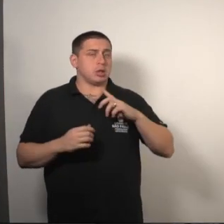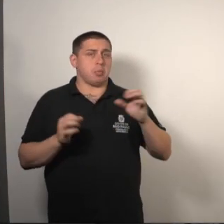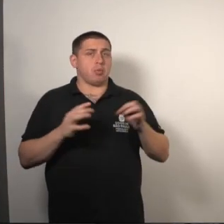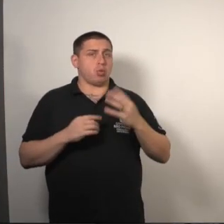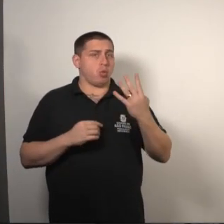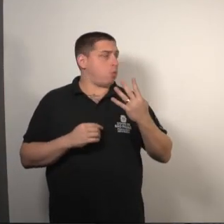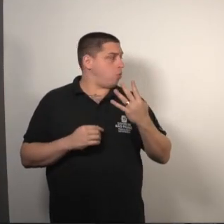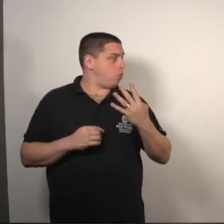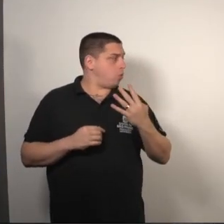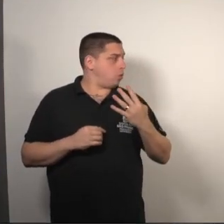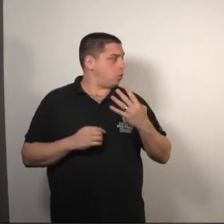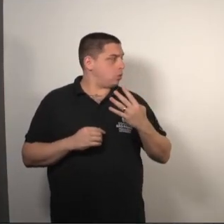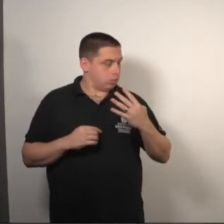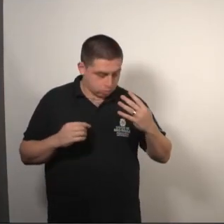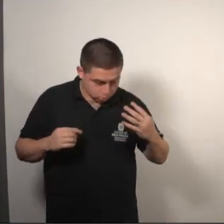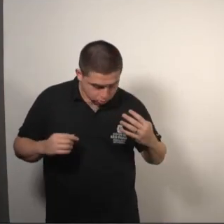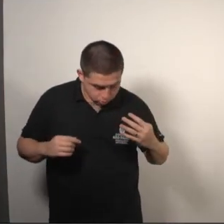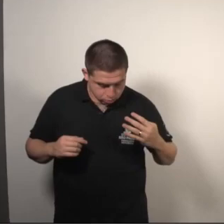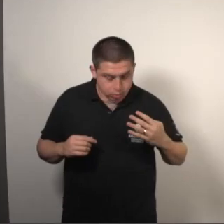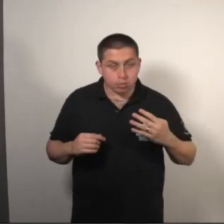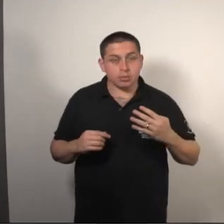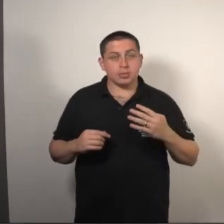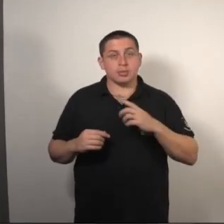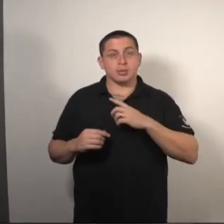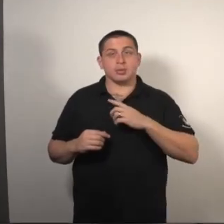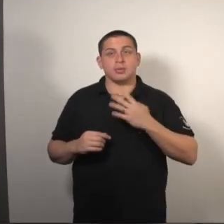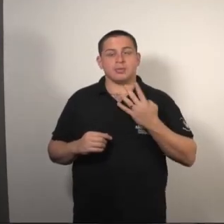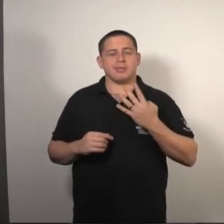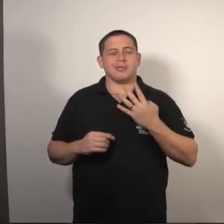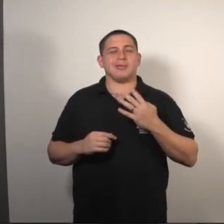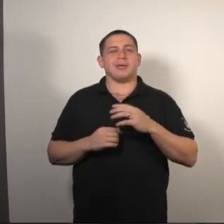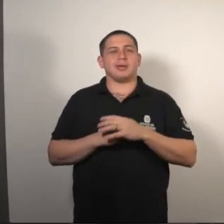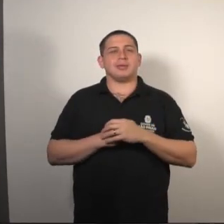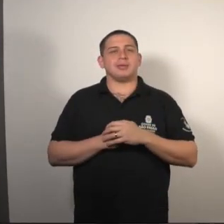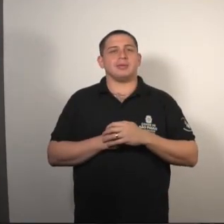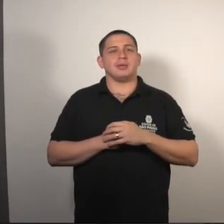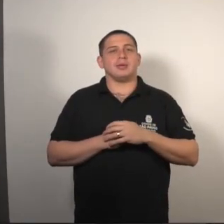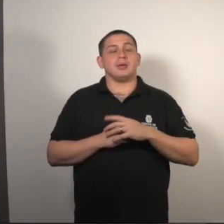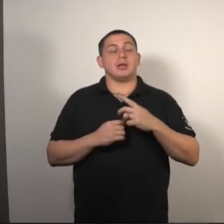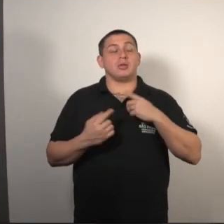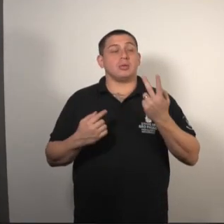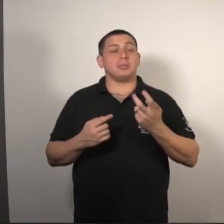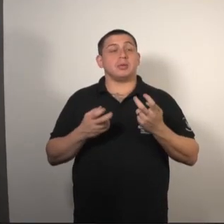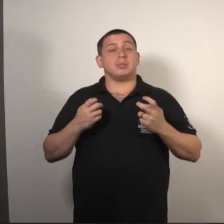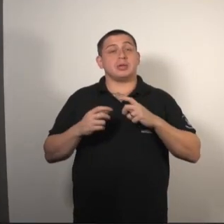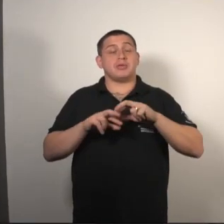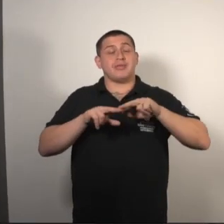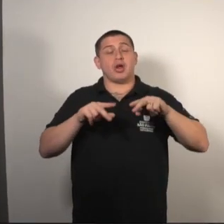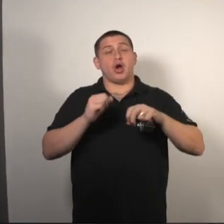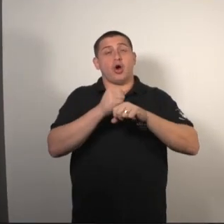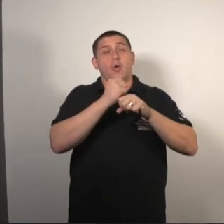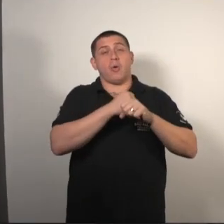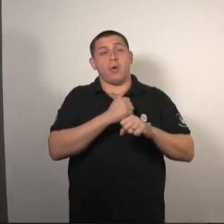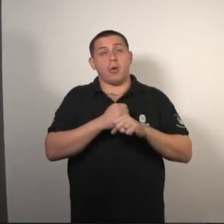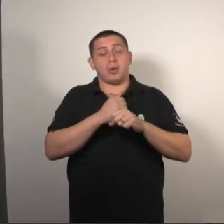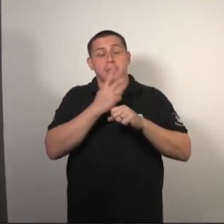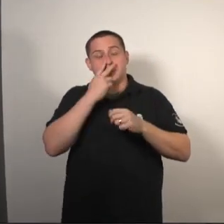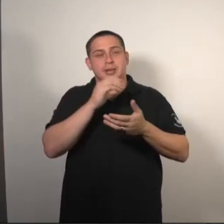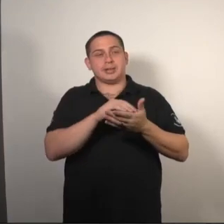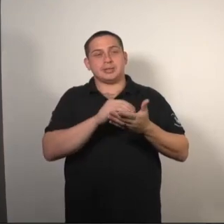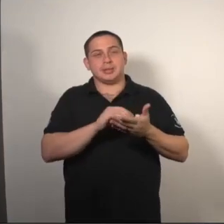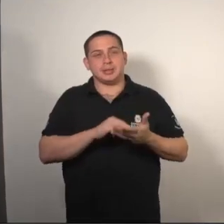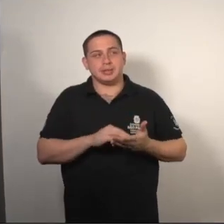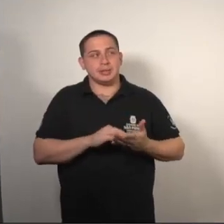tem 2 em andamento. É que tem uma questão que eu vou ficar te devendo, Beatriz, porque são tantas obras que a Secretaria